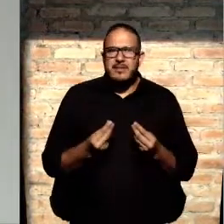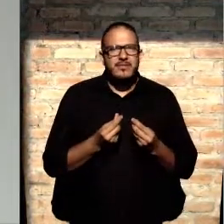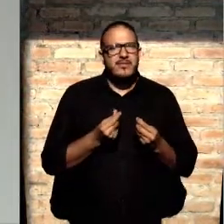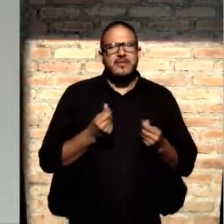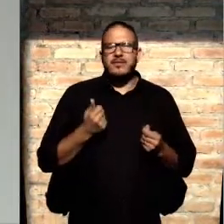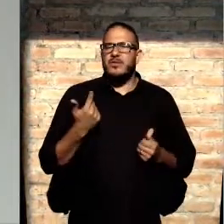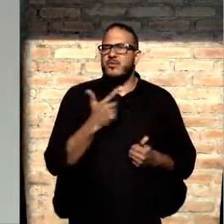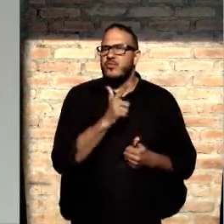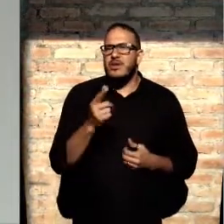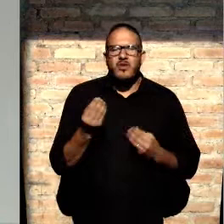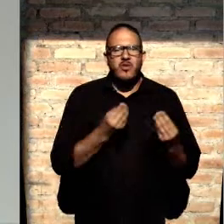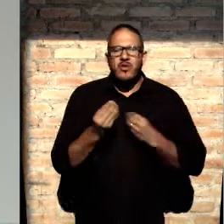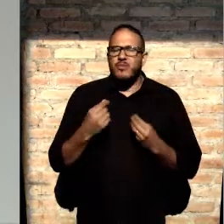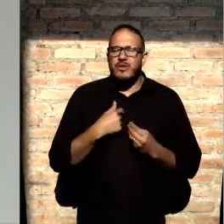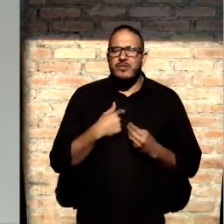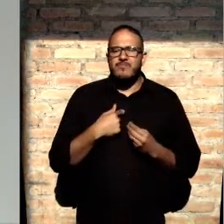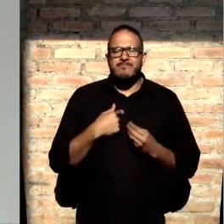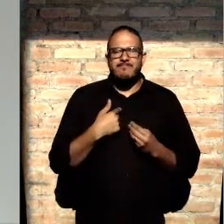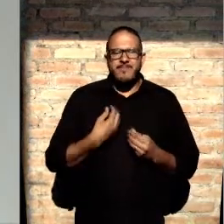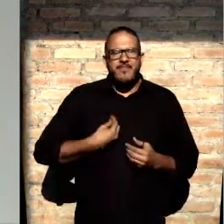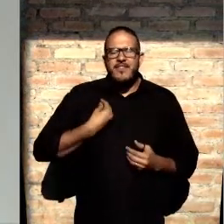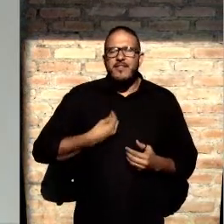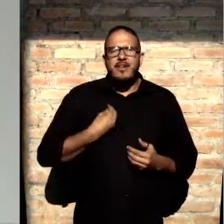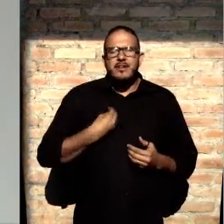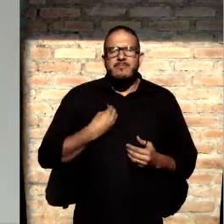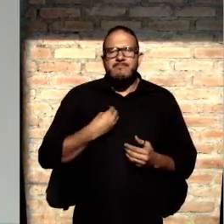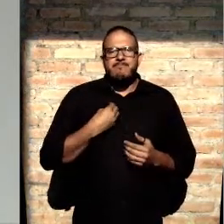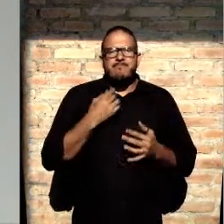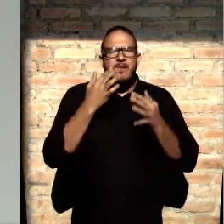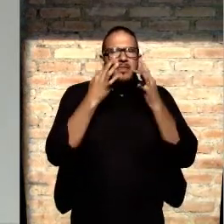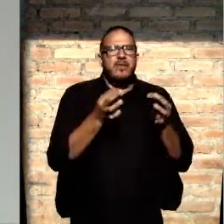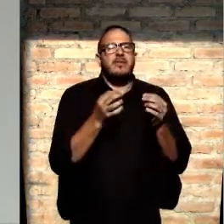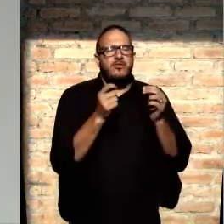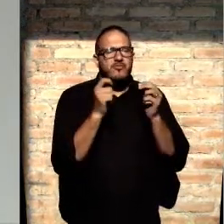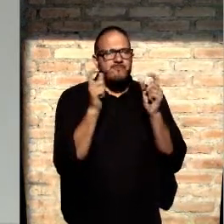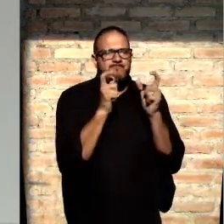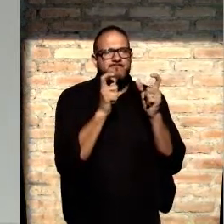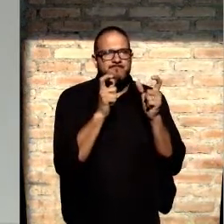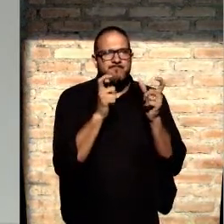como não mais viver atento é